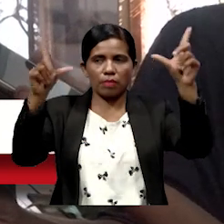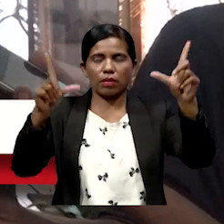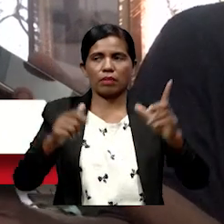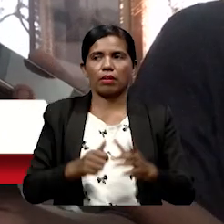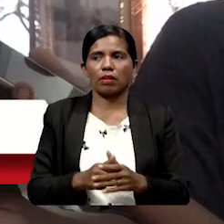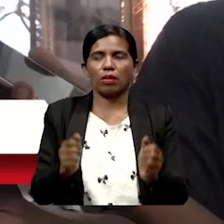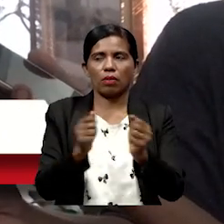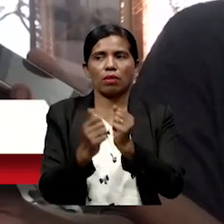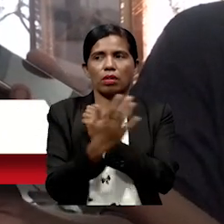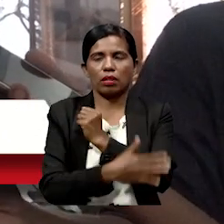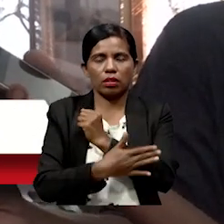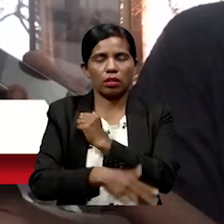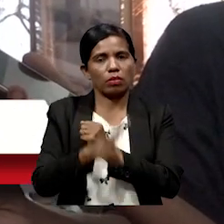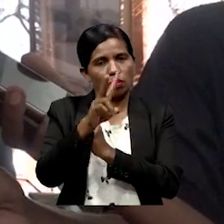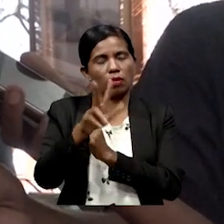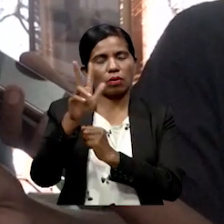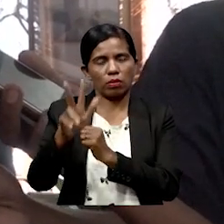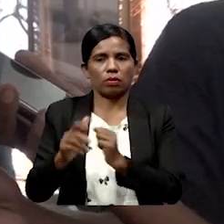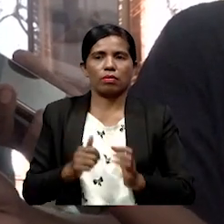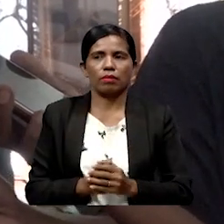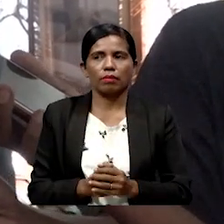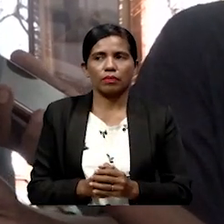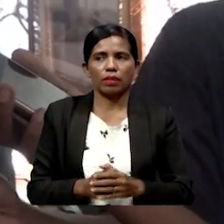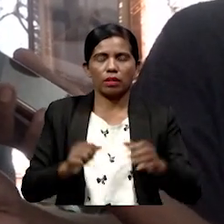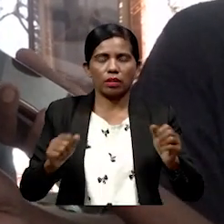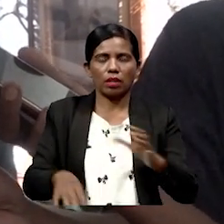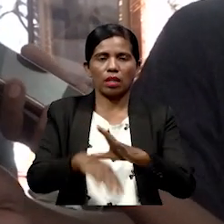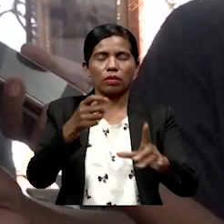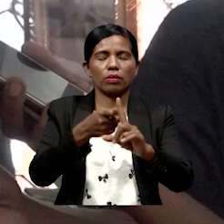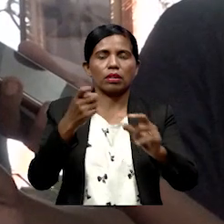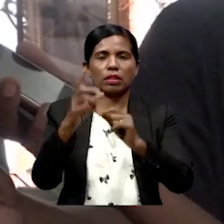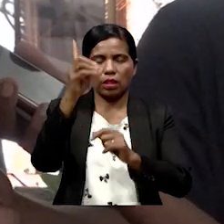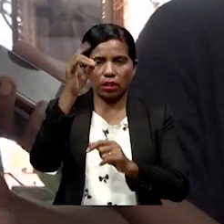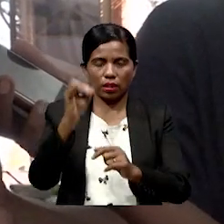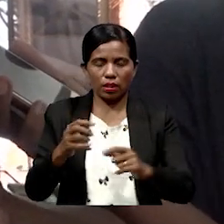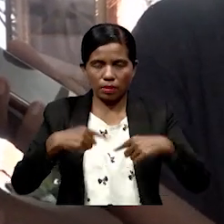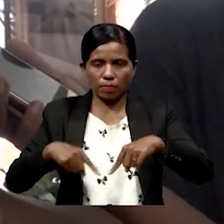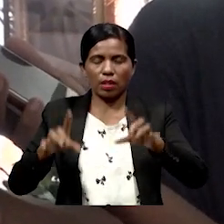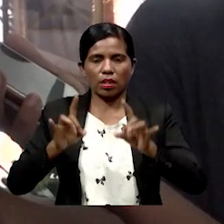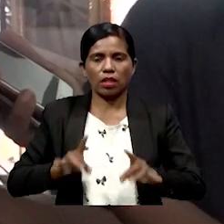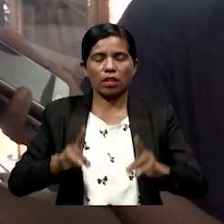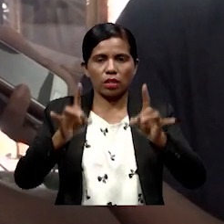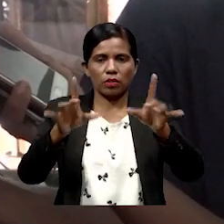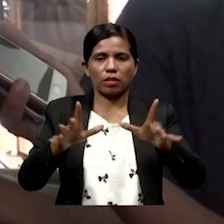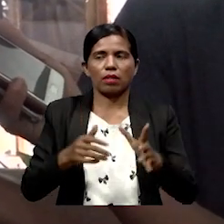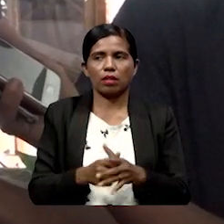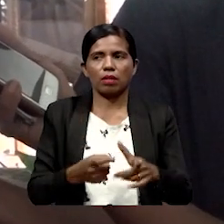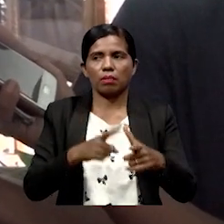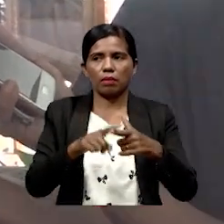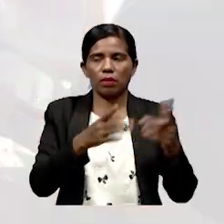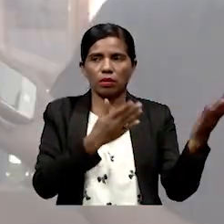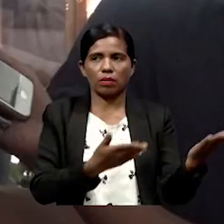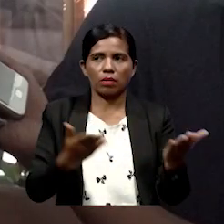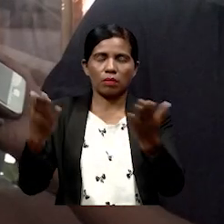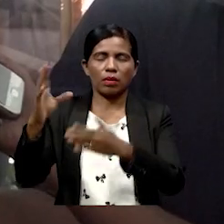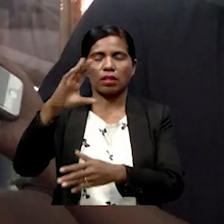Mai Timor ho na saun rua tulutan nebe maka se sai si dili ba file fale ya Pacific Australia né ya ne ba e pois lor li ba ona ya